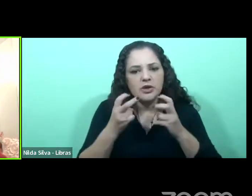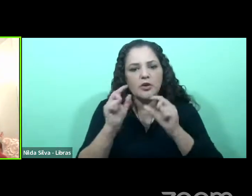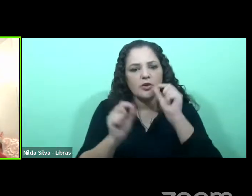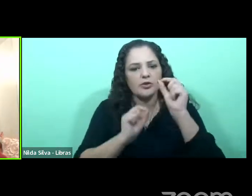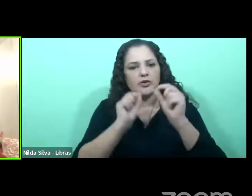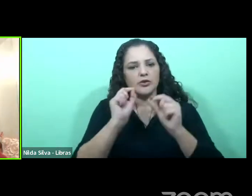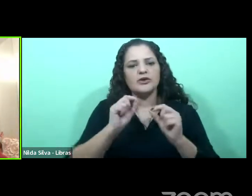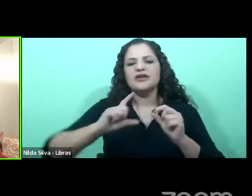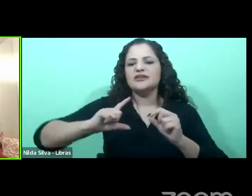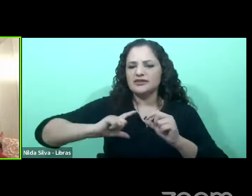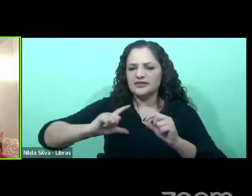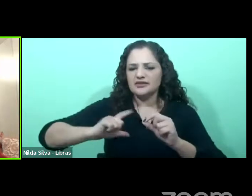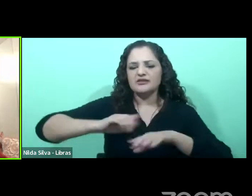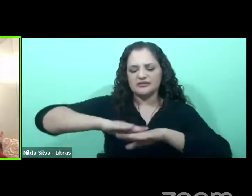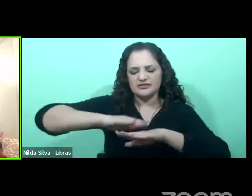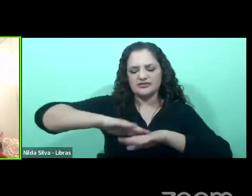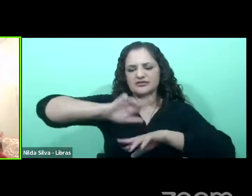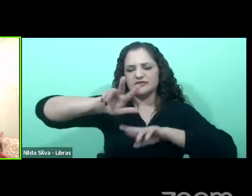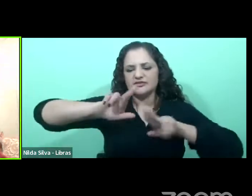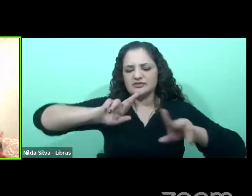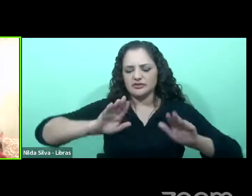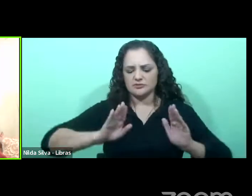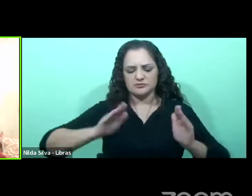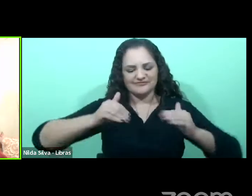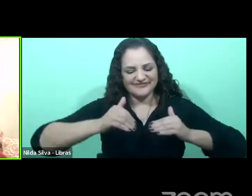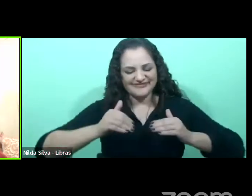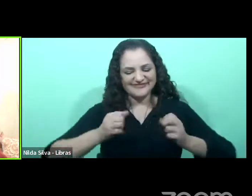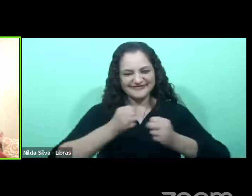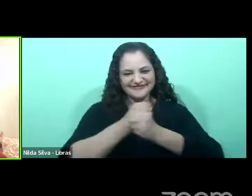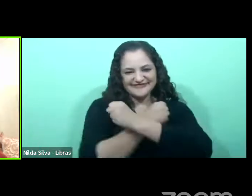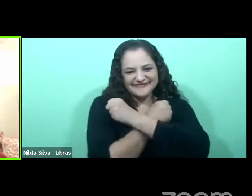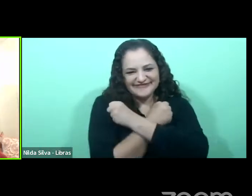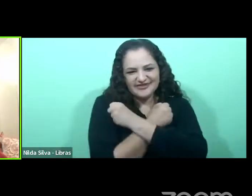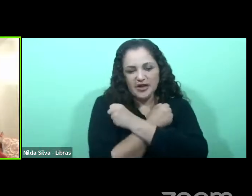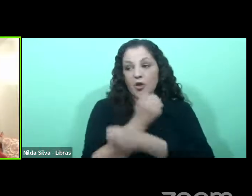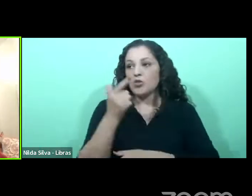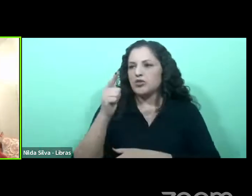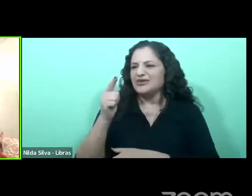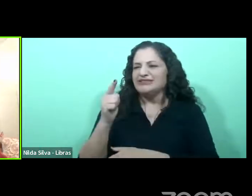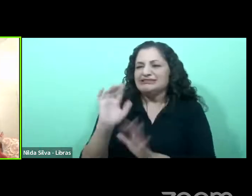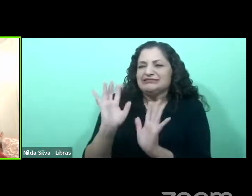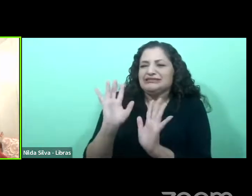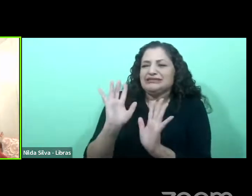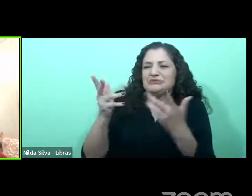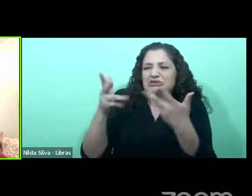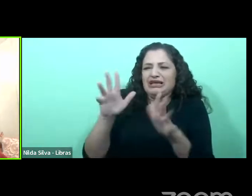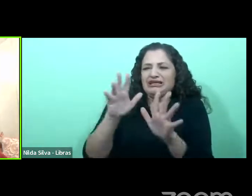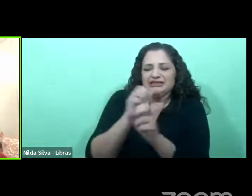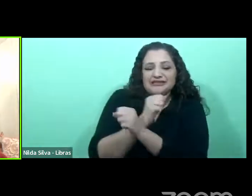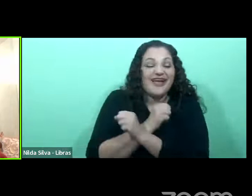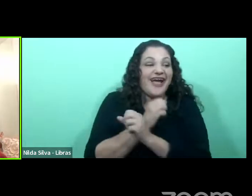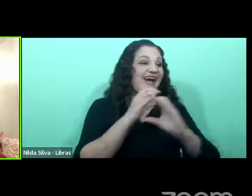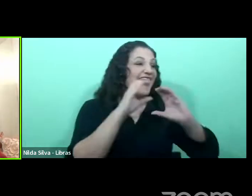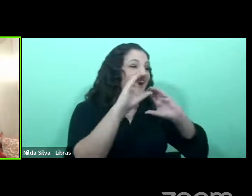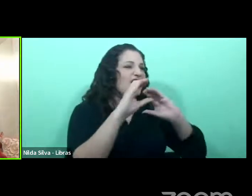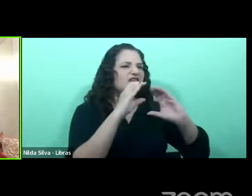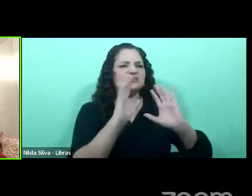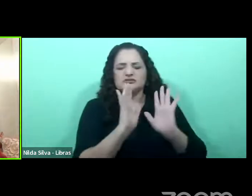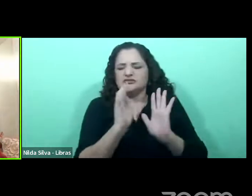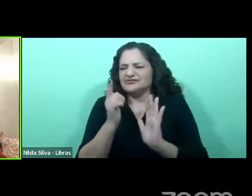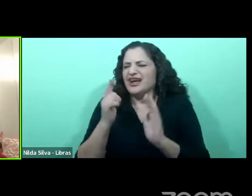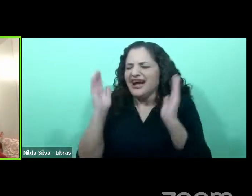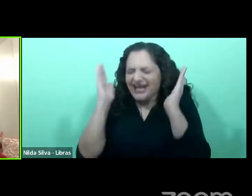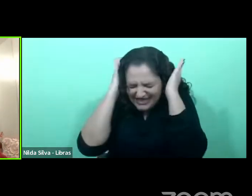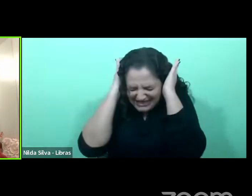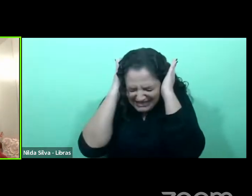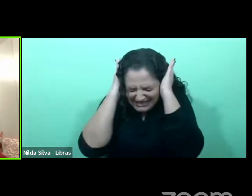diferentes autorias. Existe o autista que abraça, aquele que não suporta o seu abraço, o que canta, o que odeia te ouvir